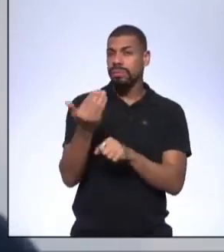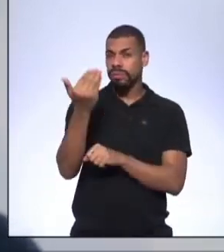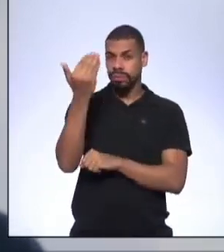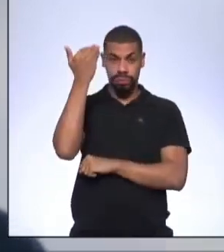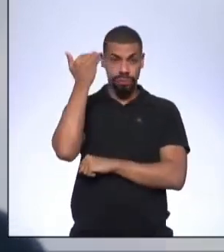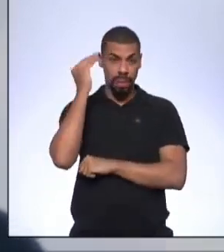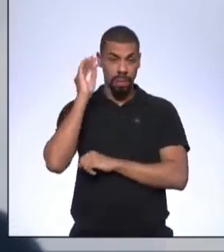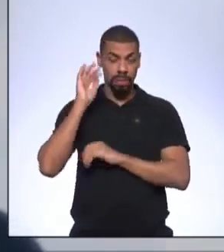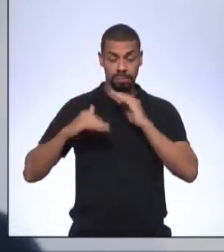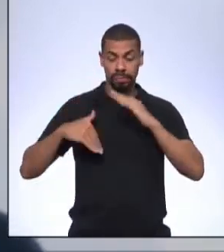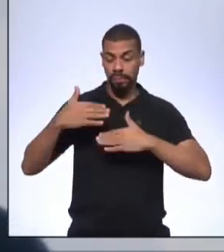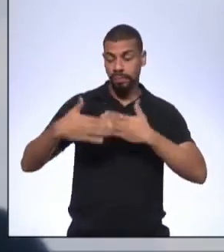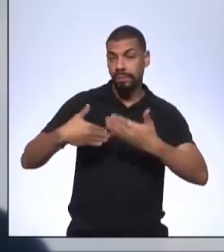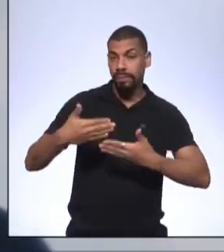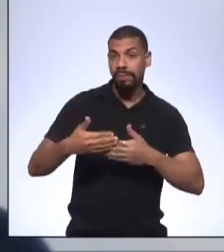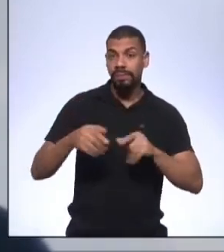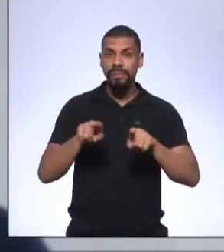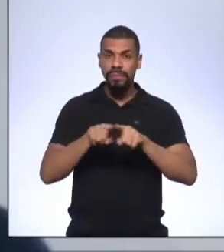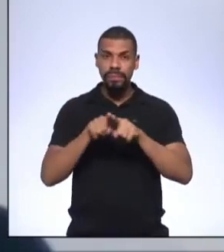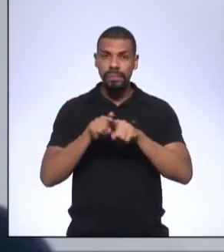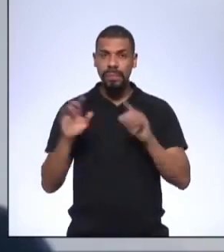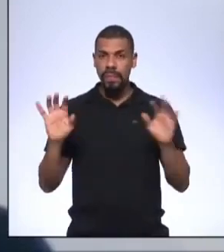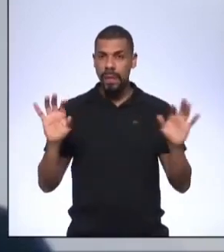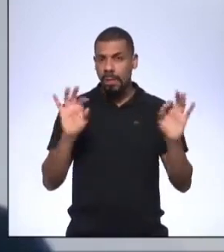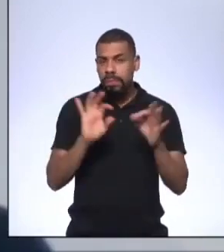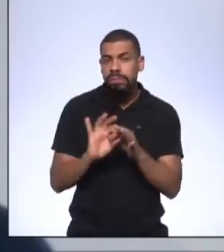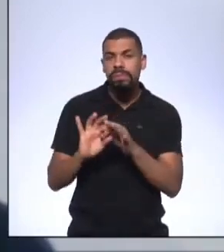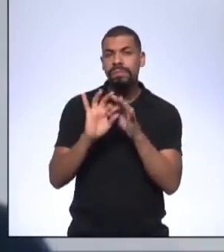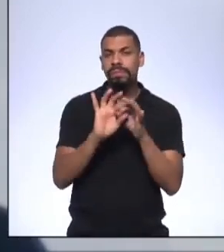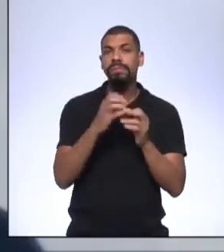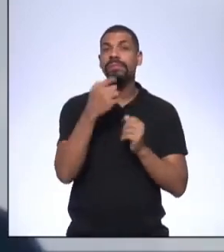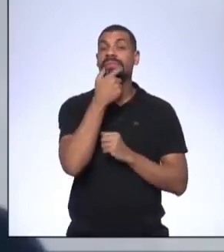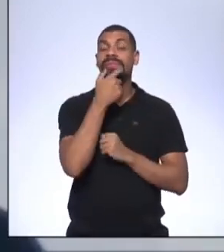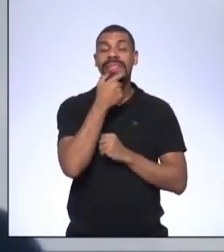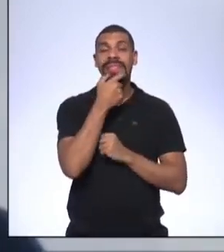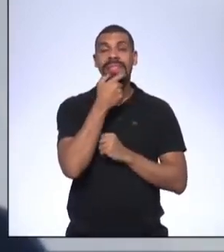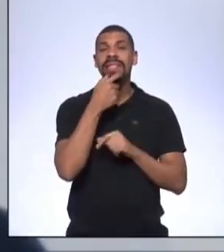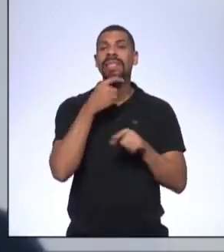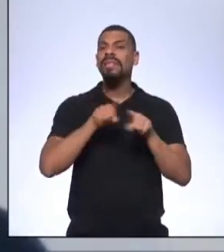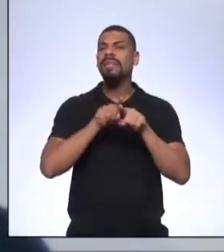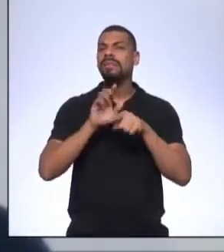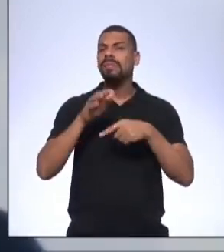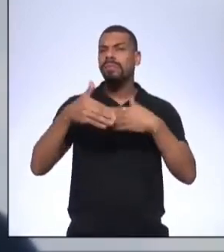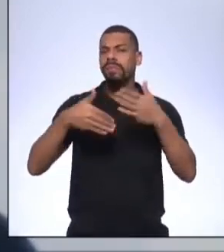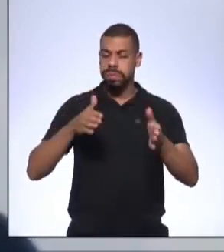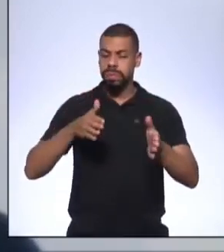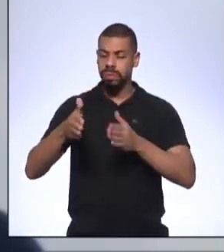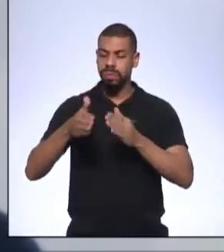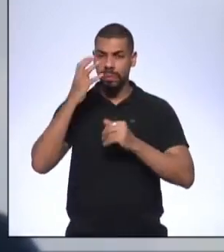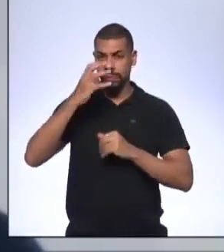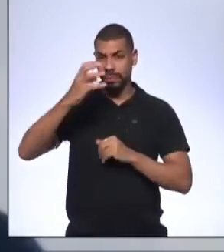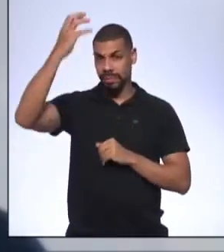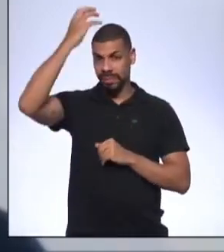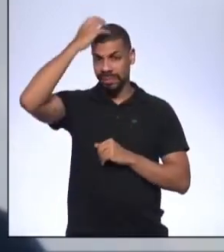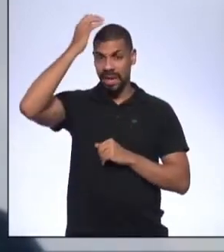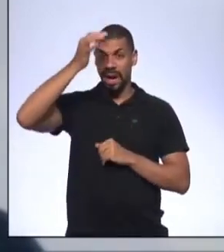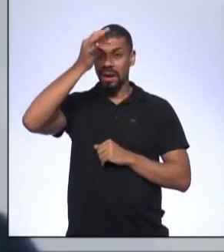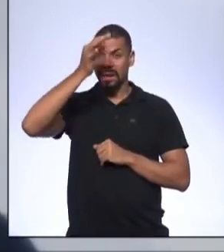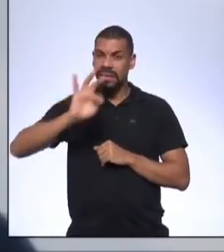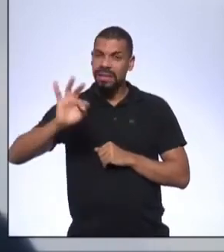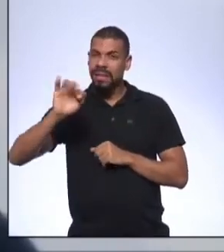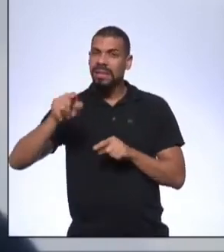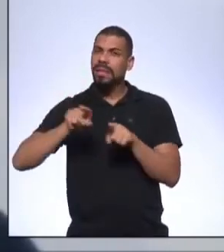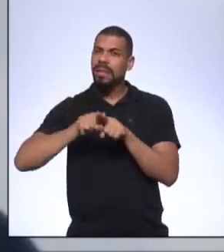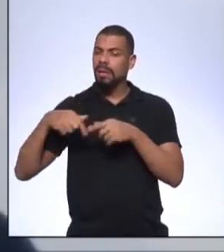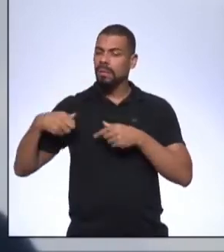do processo, né, de centralização da Inglaterra. E quando chegou esse momento em que os reis franceses foram trazendo para